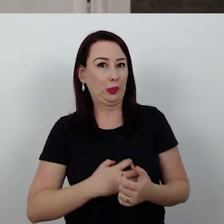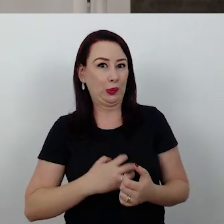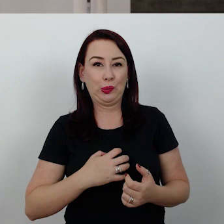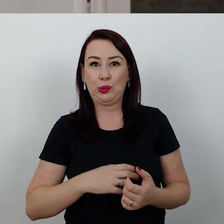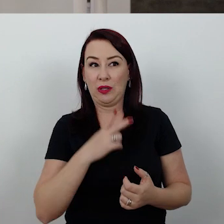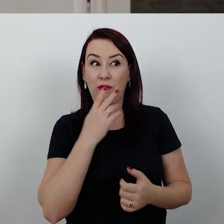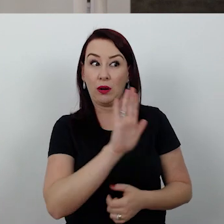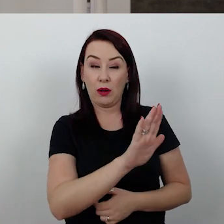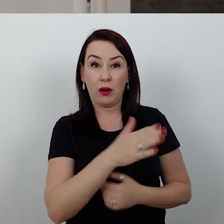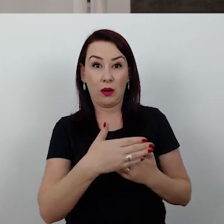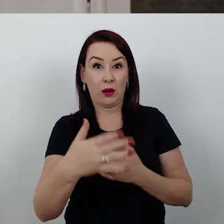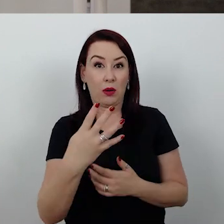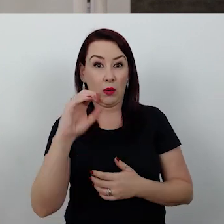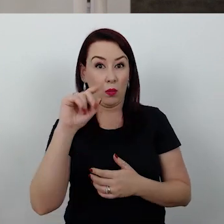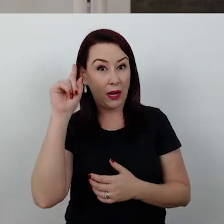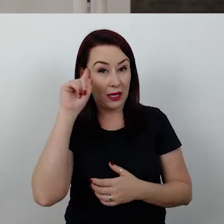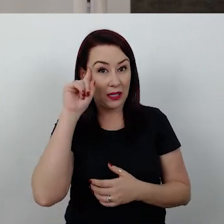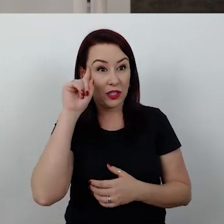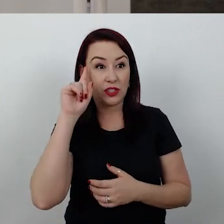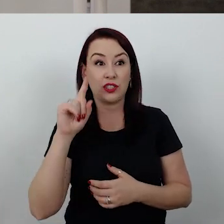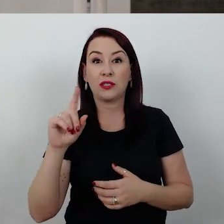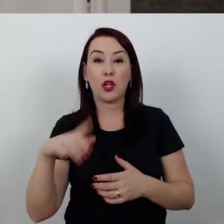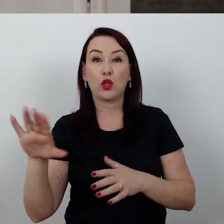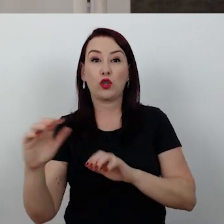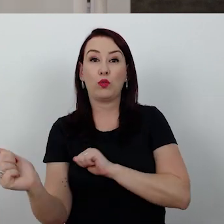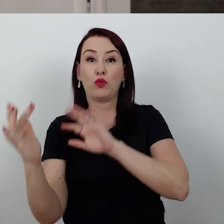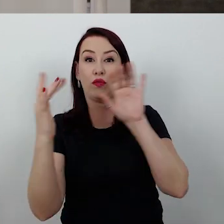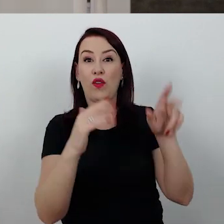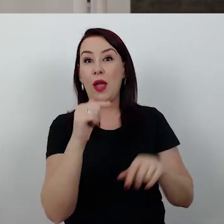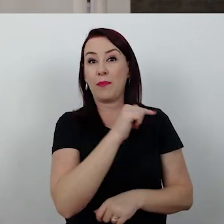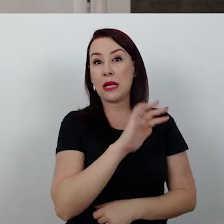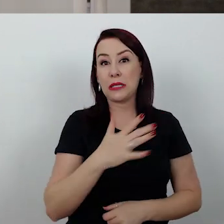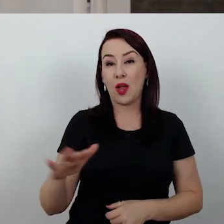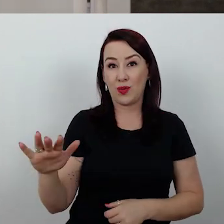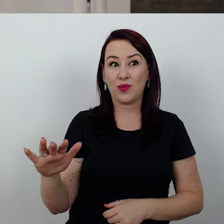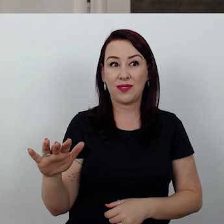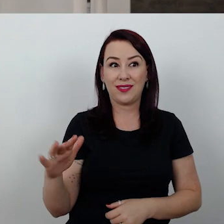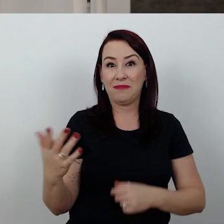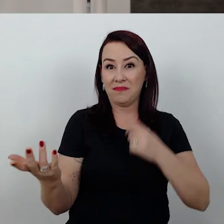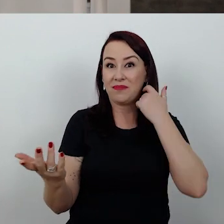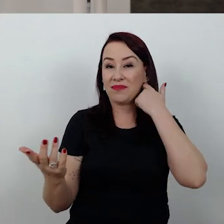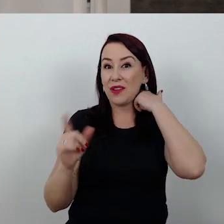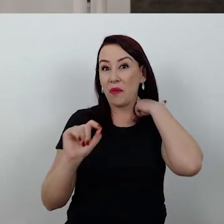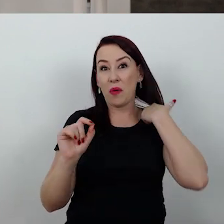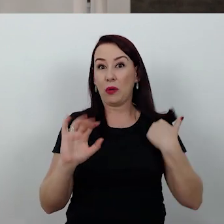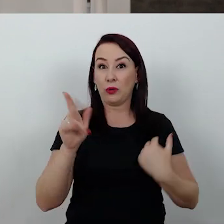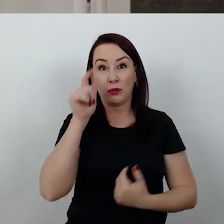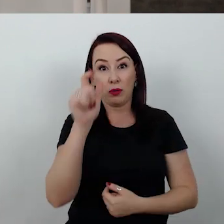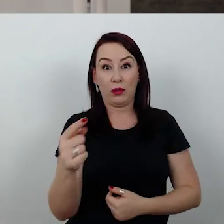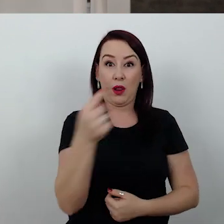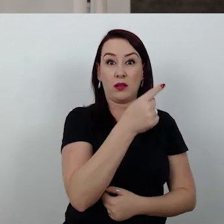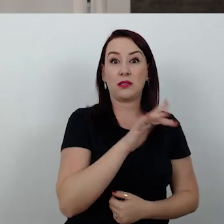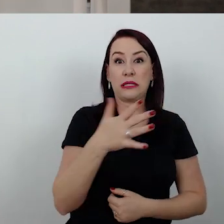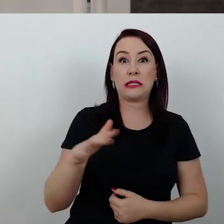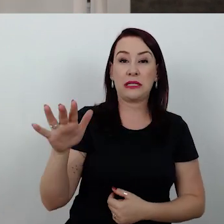olha, em 40 dias, Santos está levando tudo, todo mundo vai lá para Santos filmar. Eu vim de Santos, está todo mundo indo para